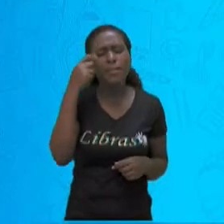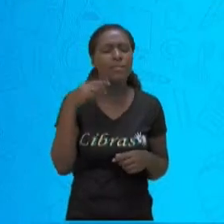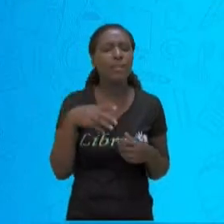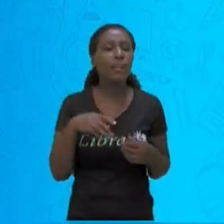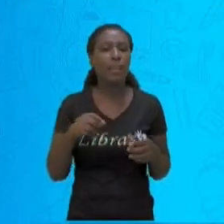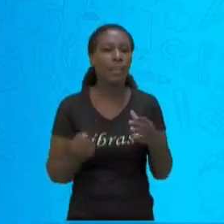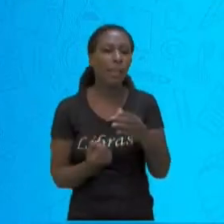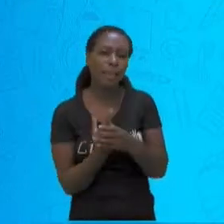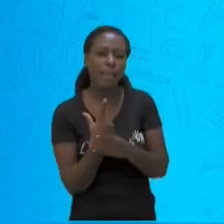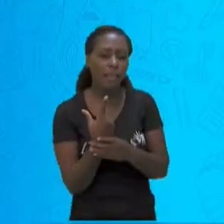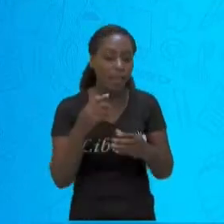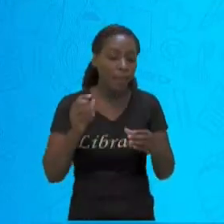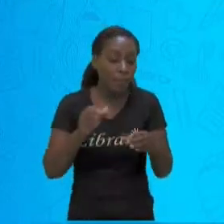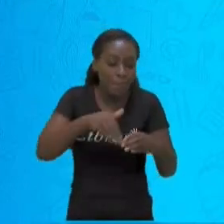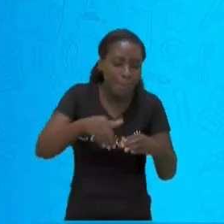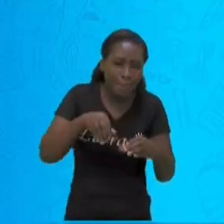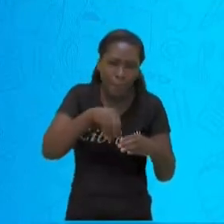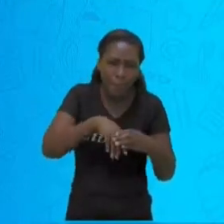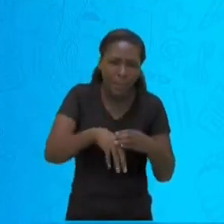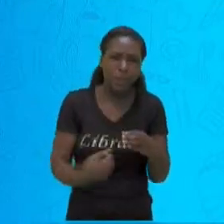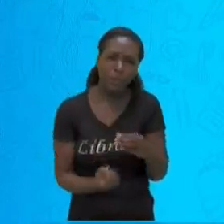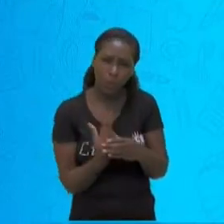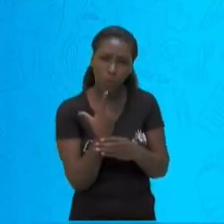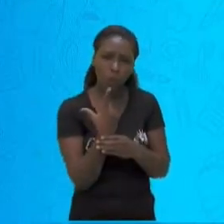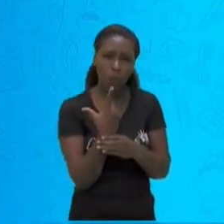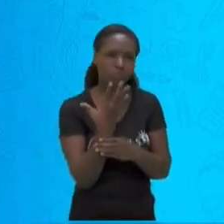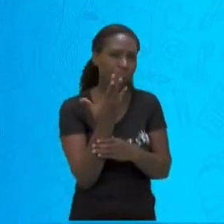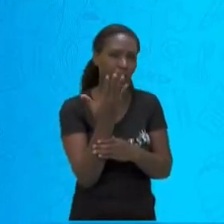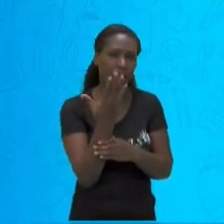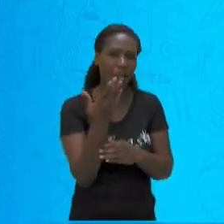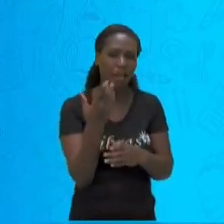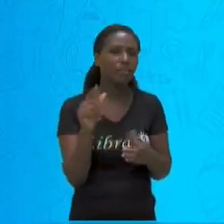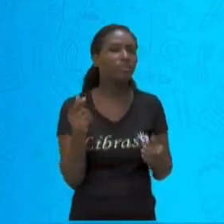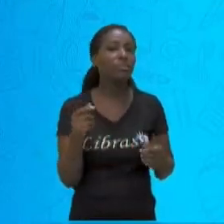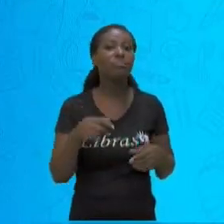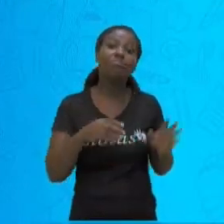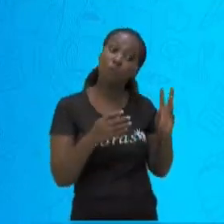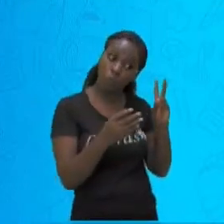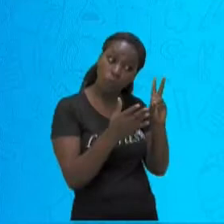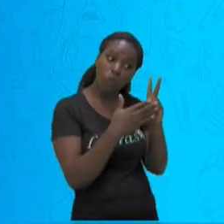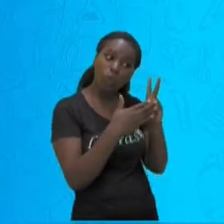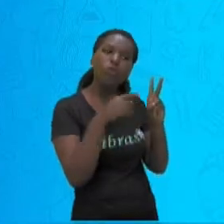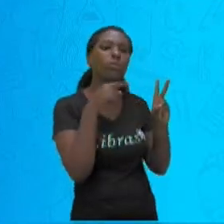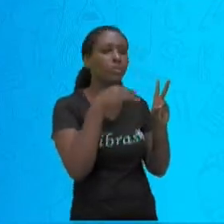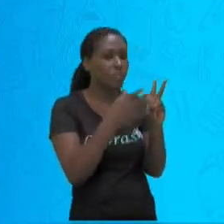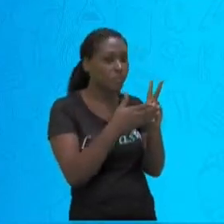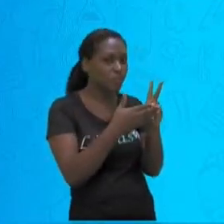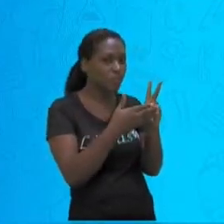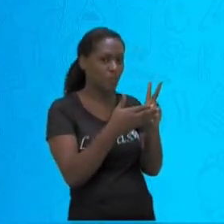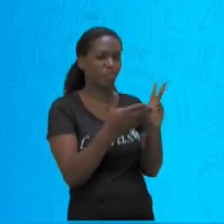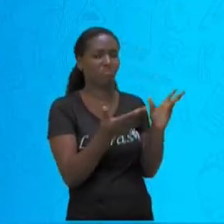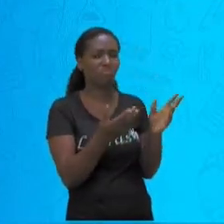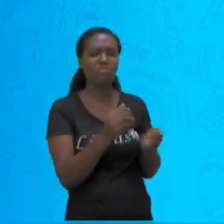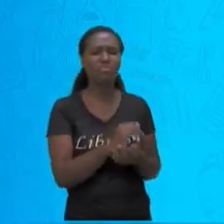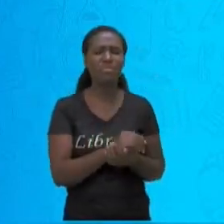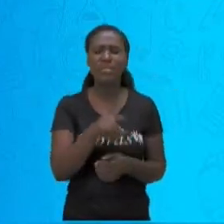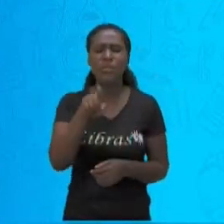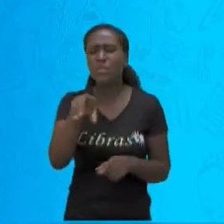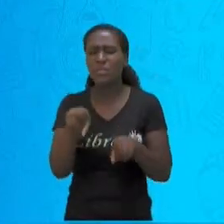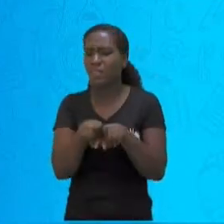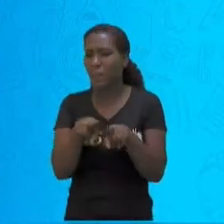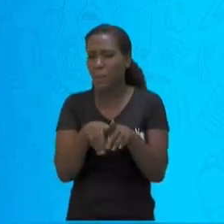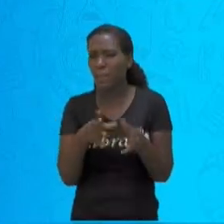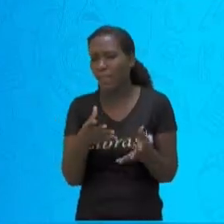Outra coisa, quem é que nunca teve uma febre ou até mesmo uma dor de